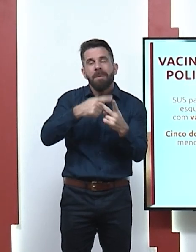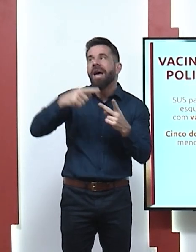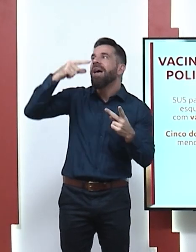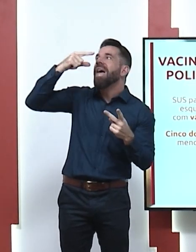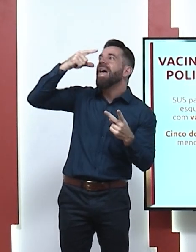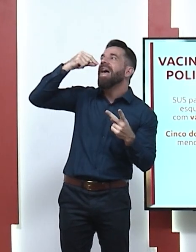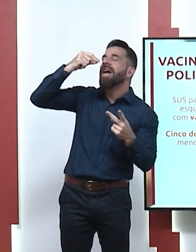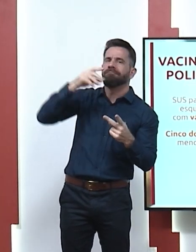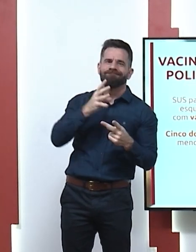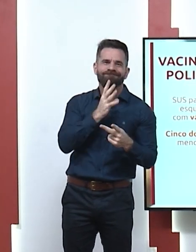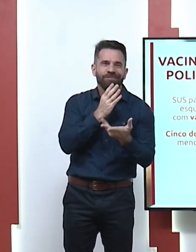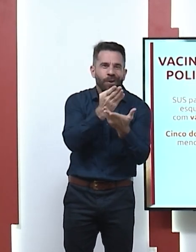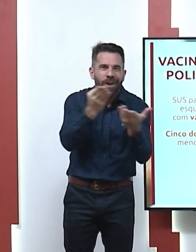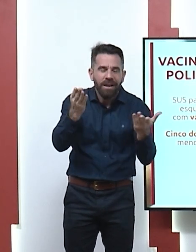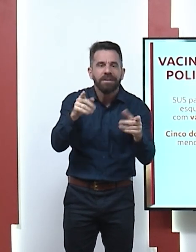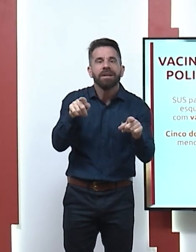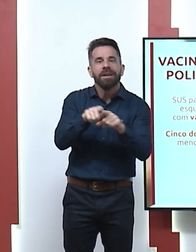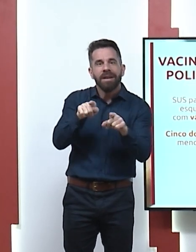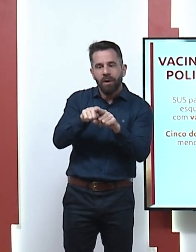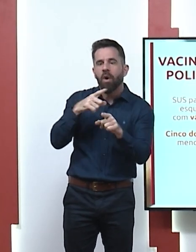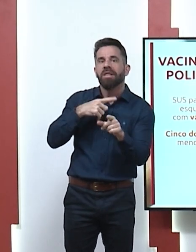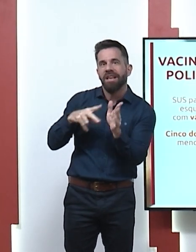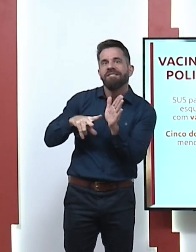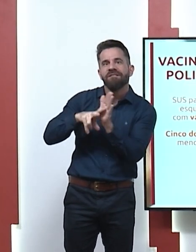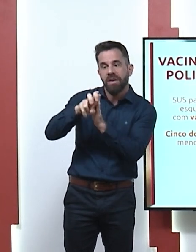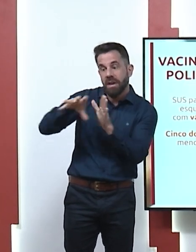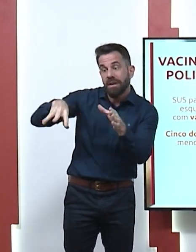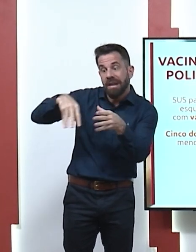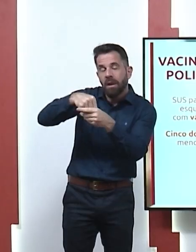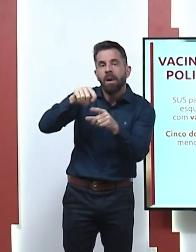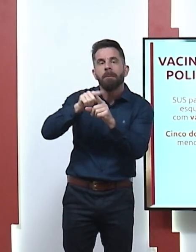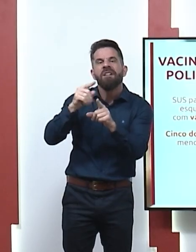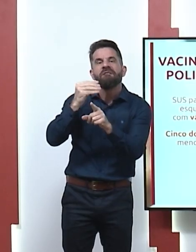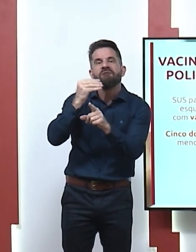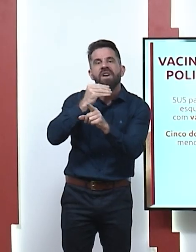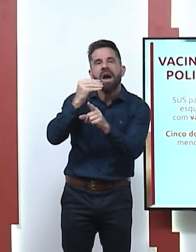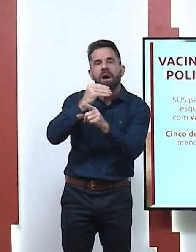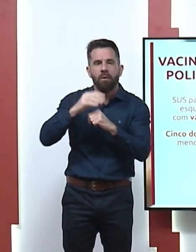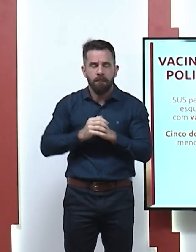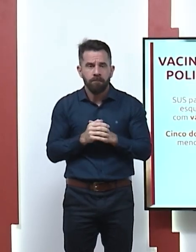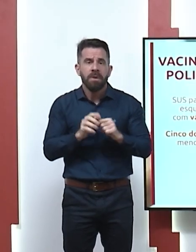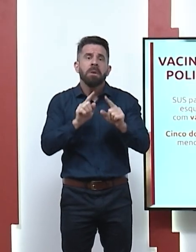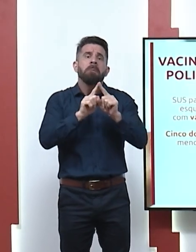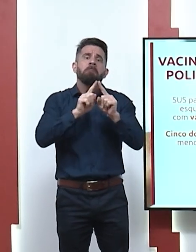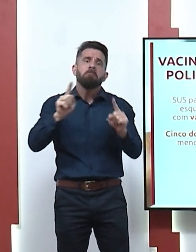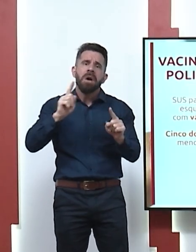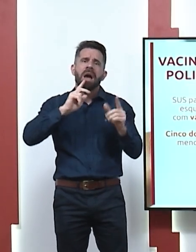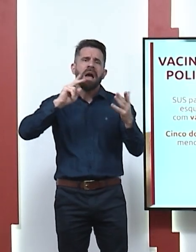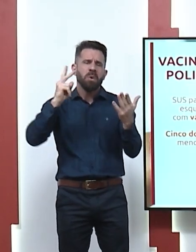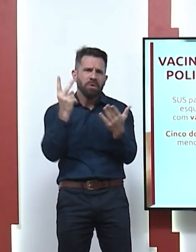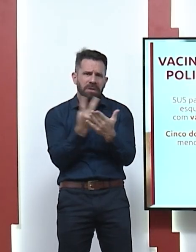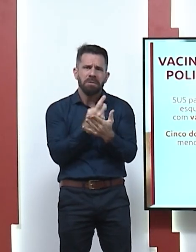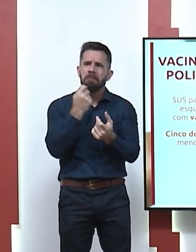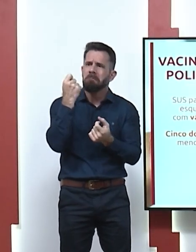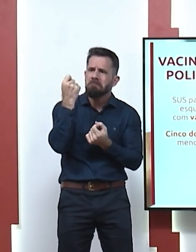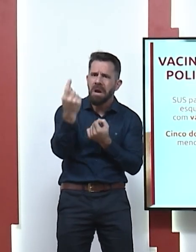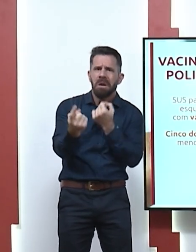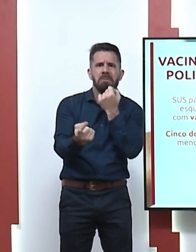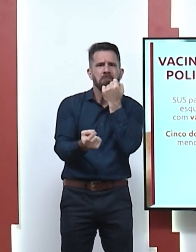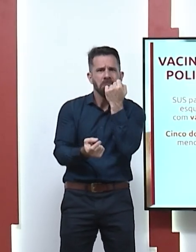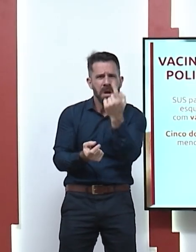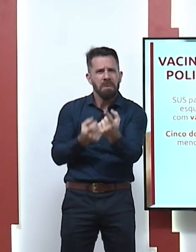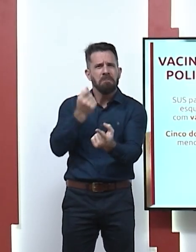gotinha, do vírus enfraquecido. No entanto, com situações muito raras, o